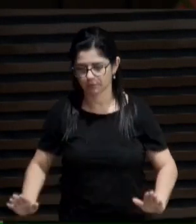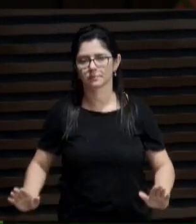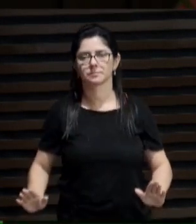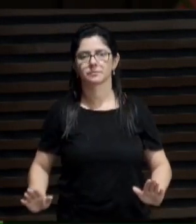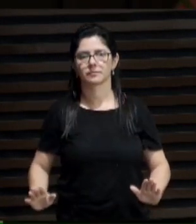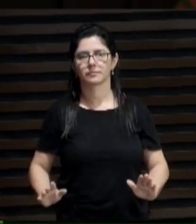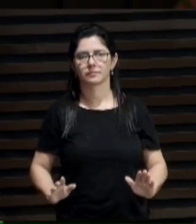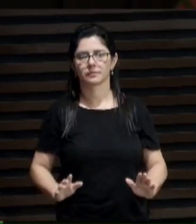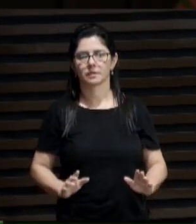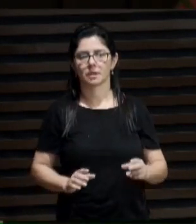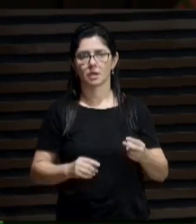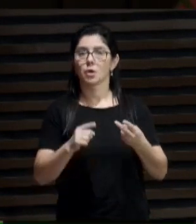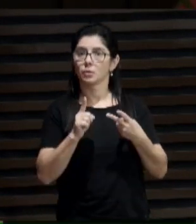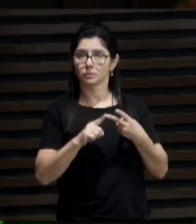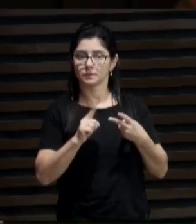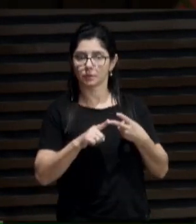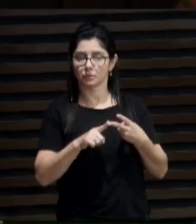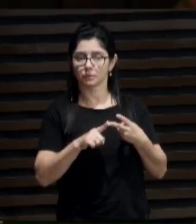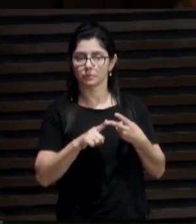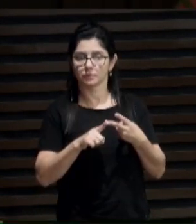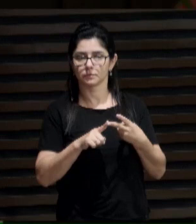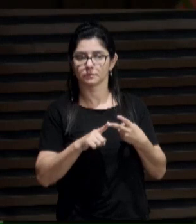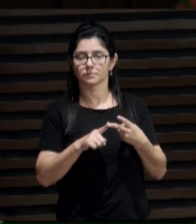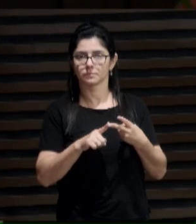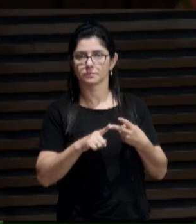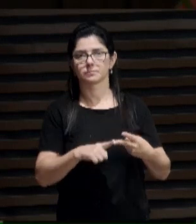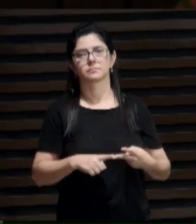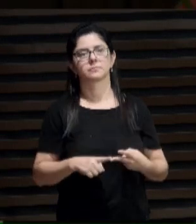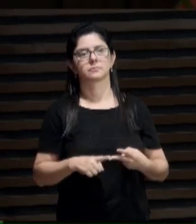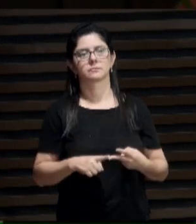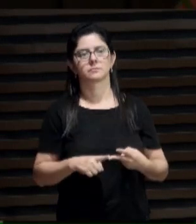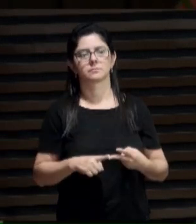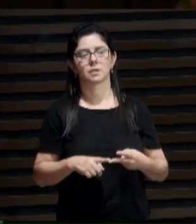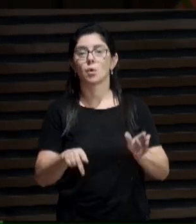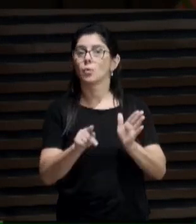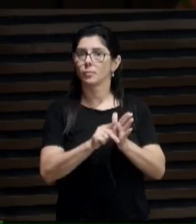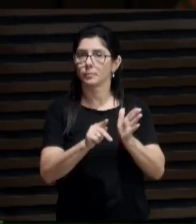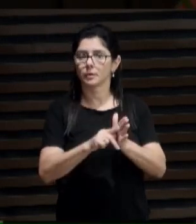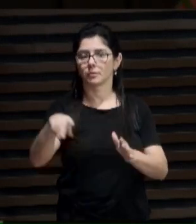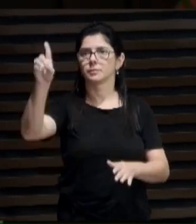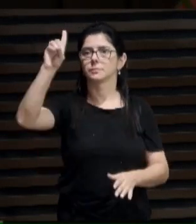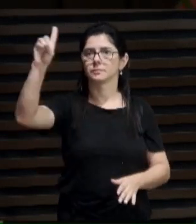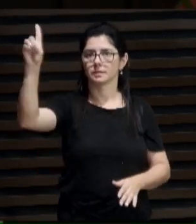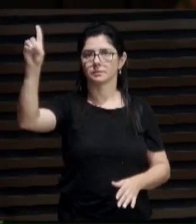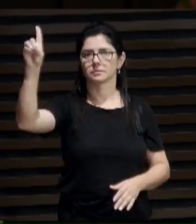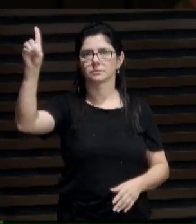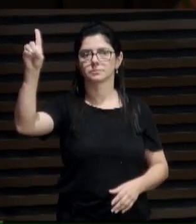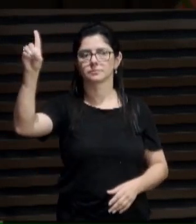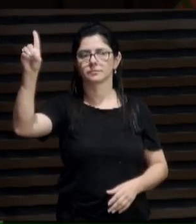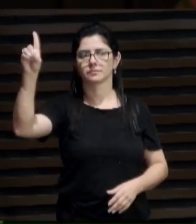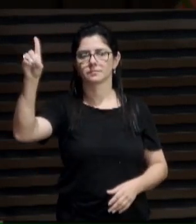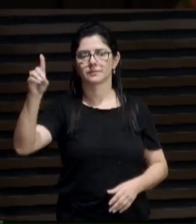O segundo ponto desse estudo é que o próprio Deus, Ele se deu